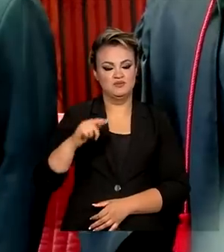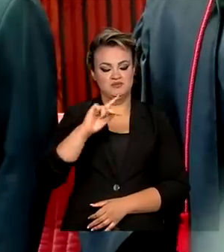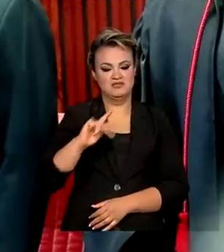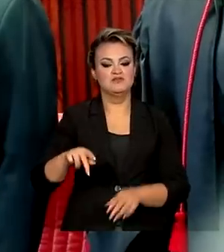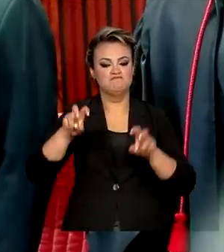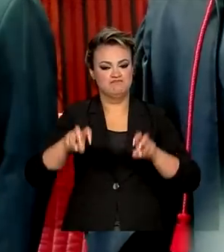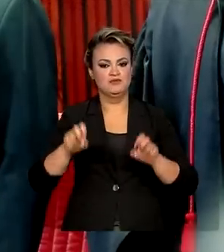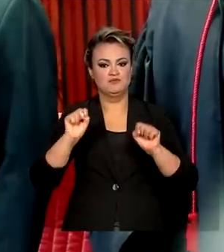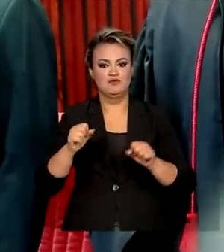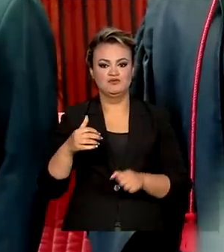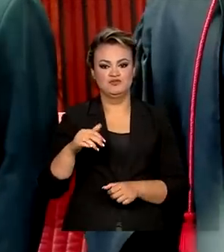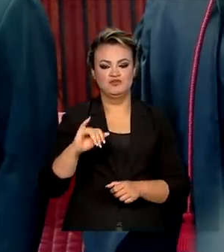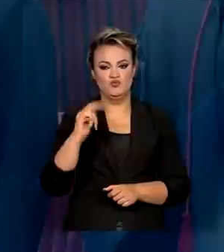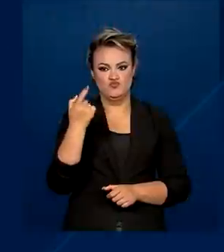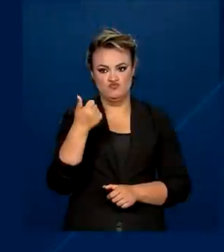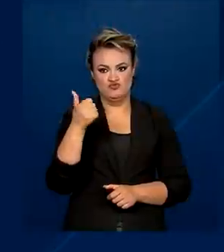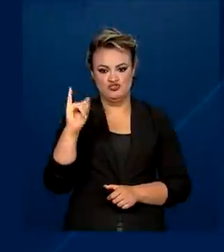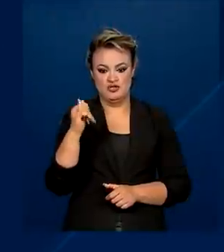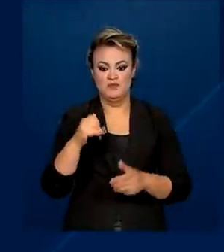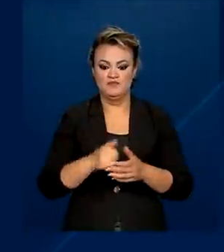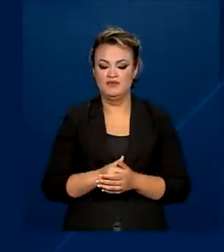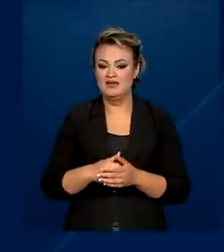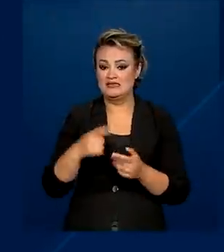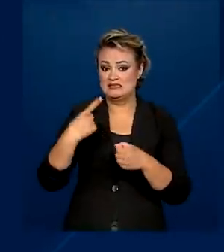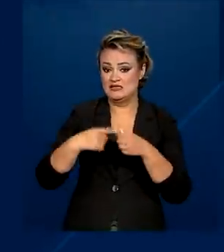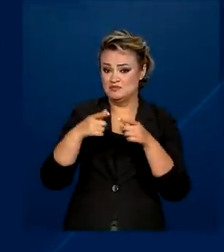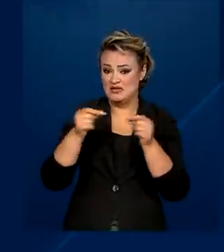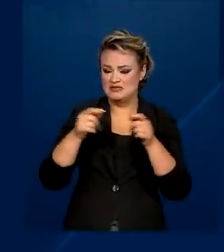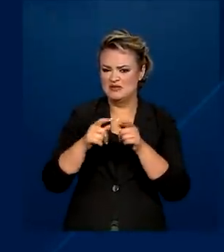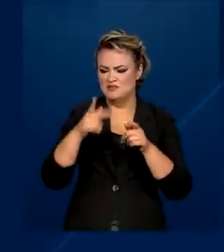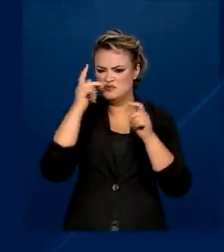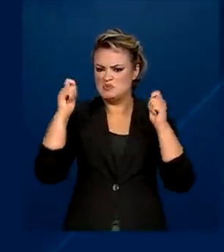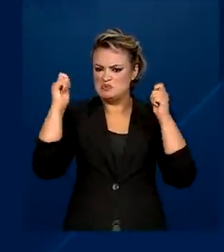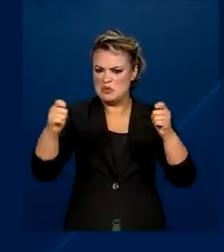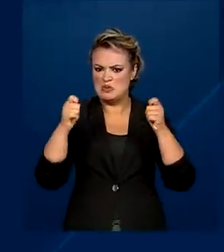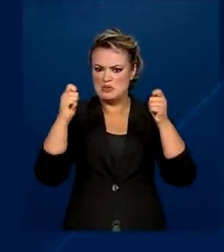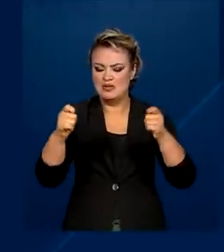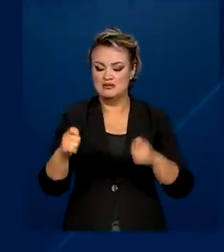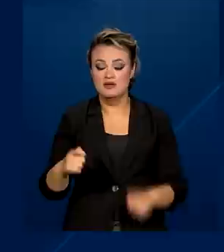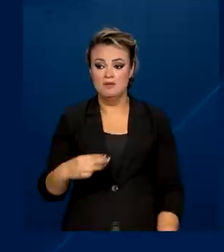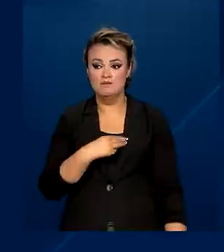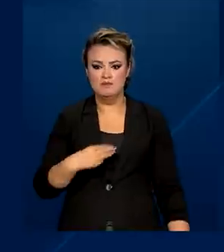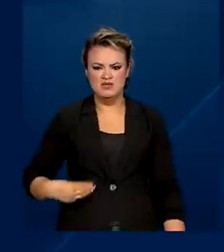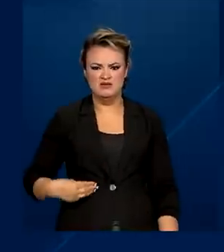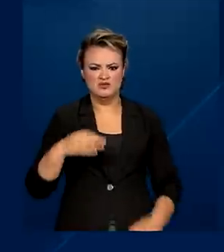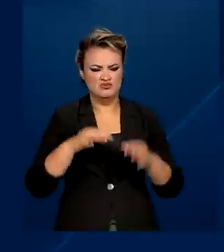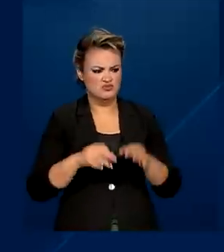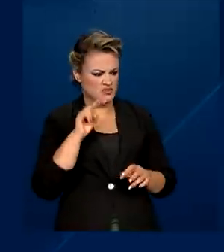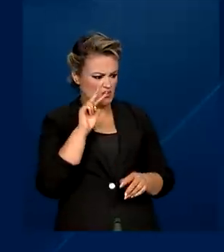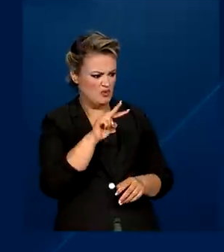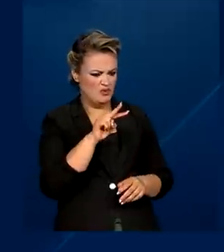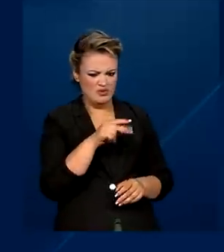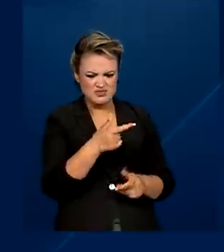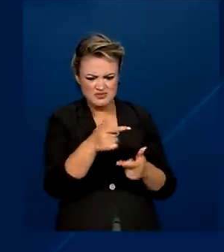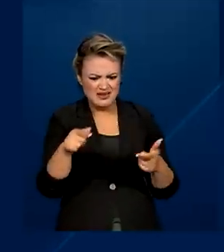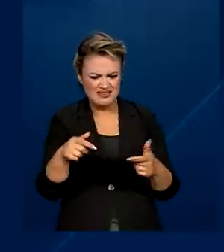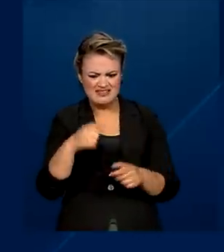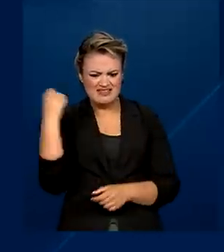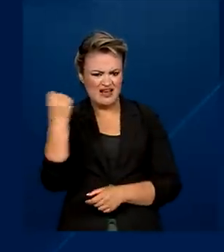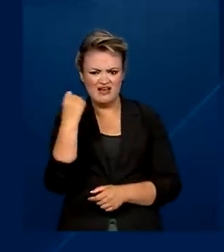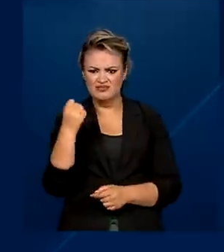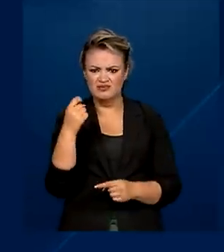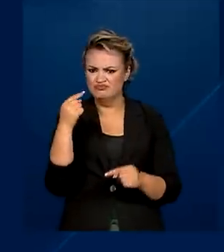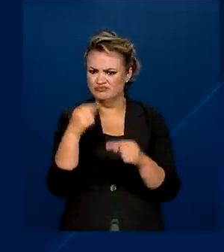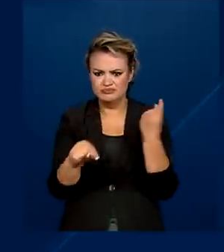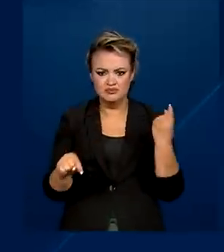posse protestos em Brasília Ministro da Justiça afirma que Nada justifica as cenas lamentáveis